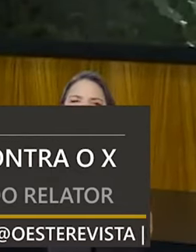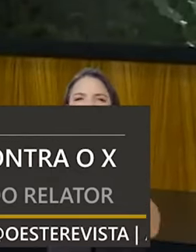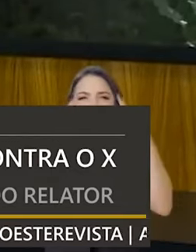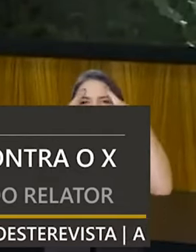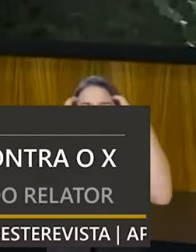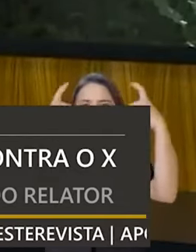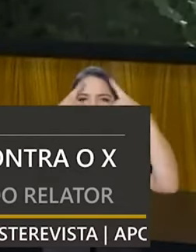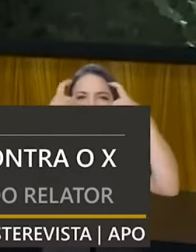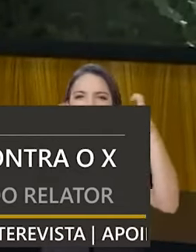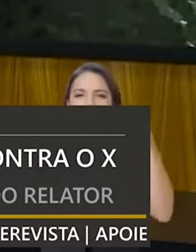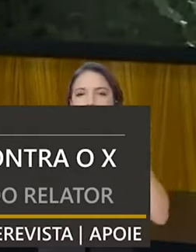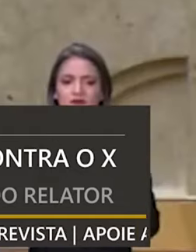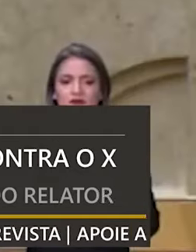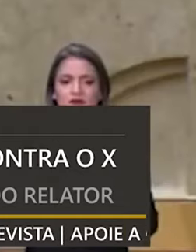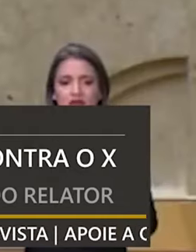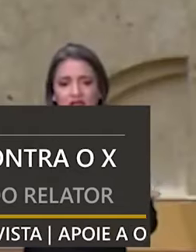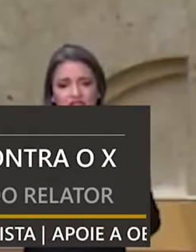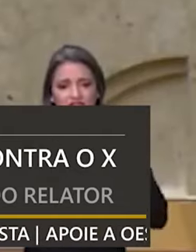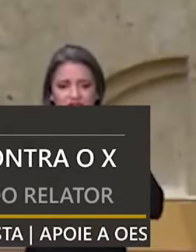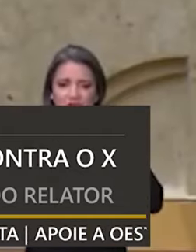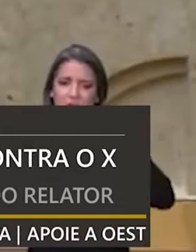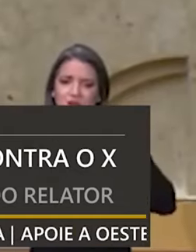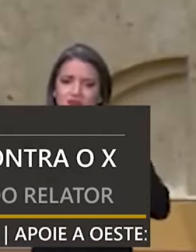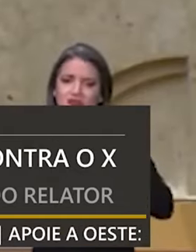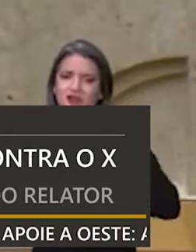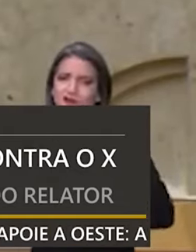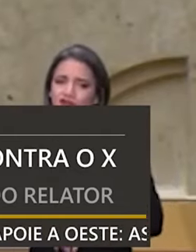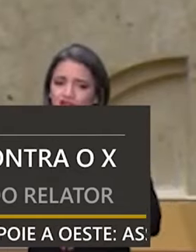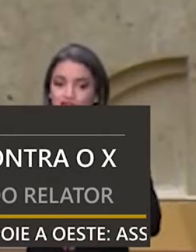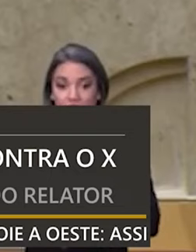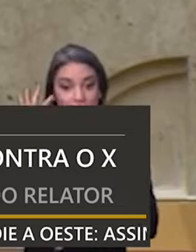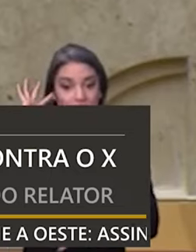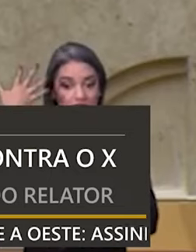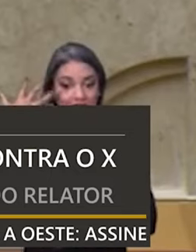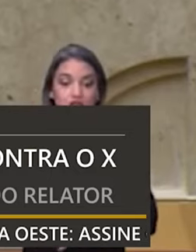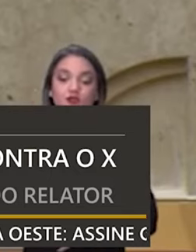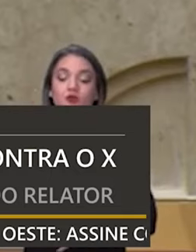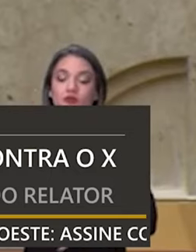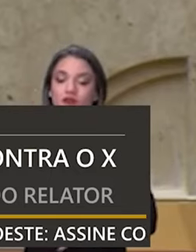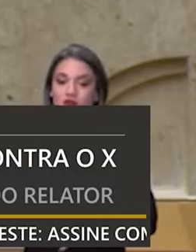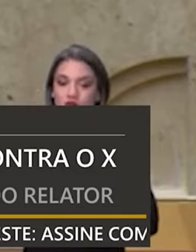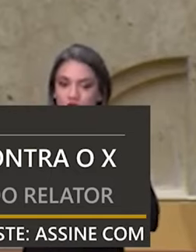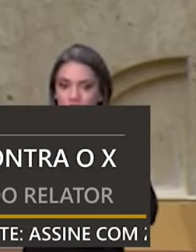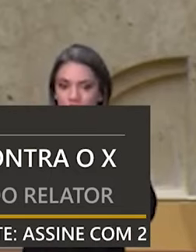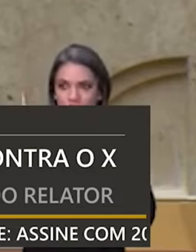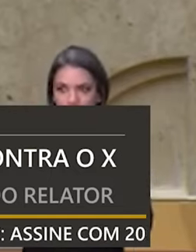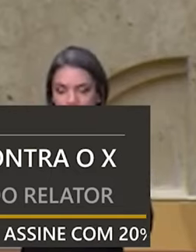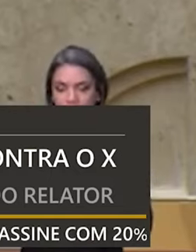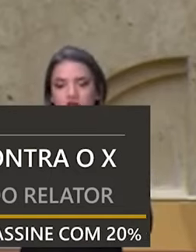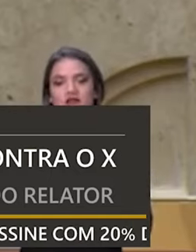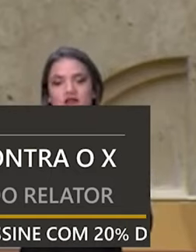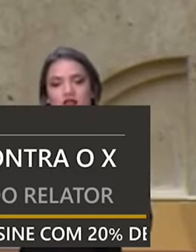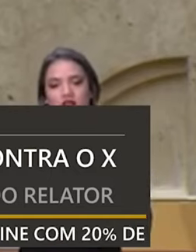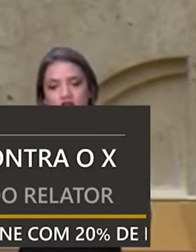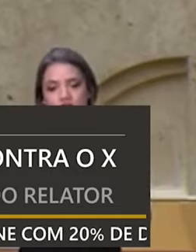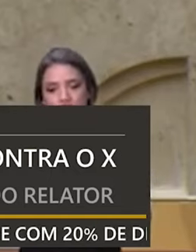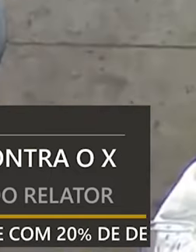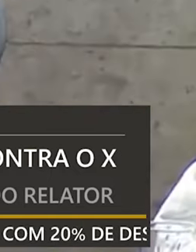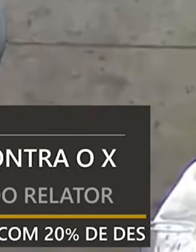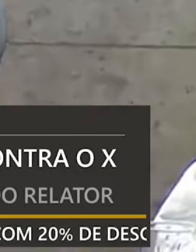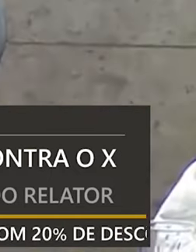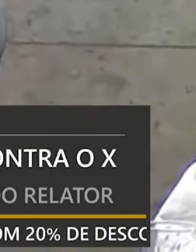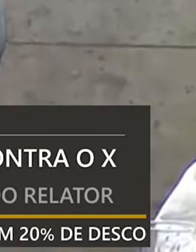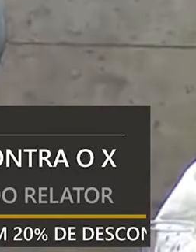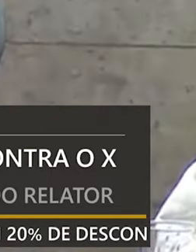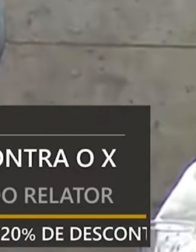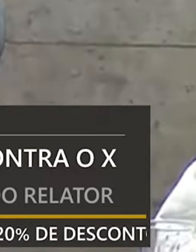no Brasil hoje nós temos os que não querem ser punidos o que é um sentimento humano compreensível mas temos